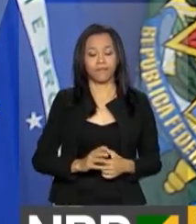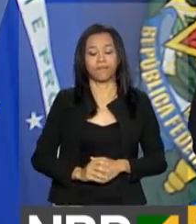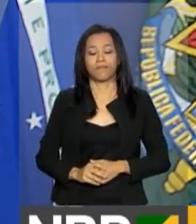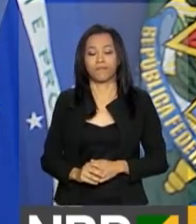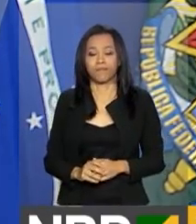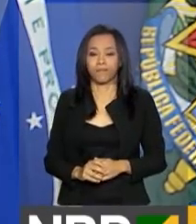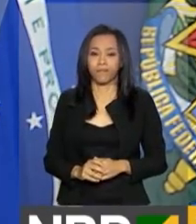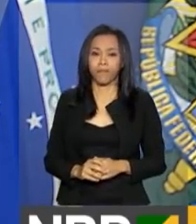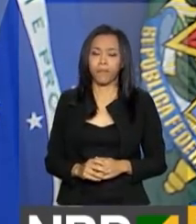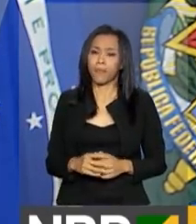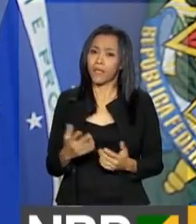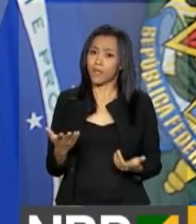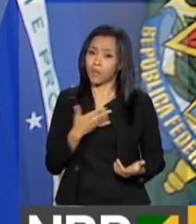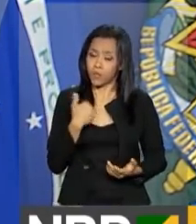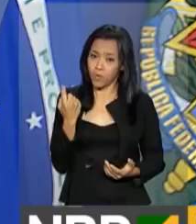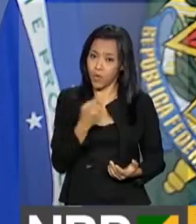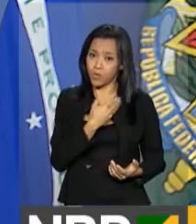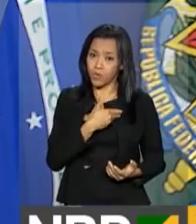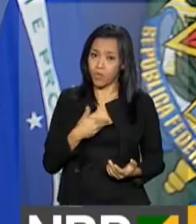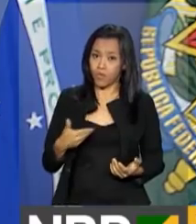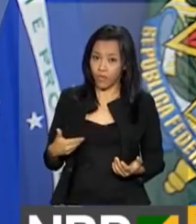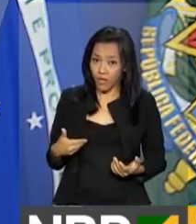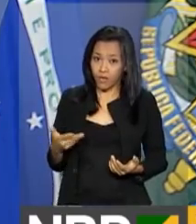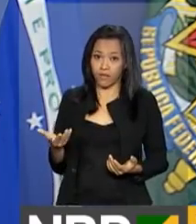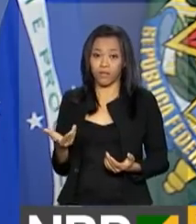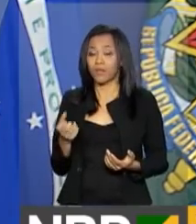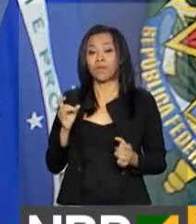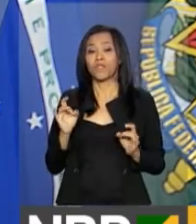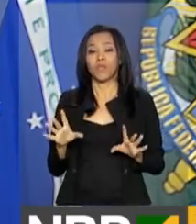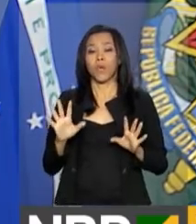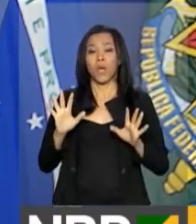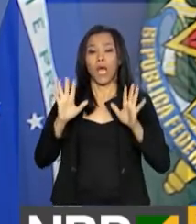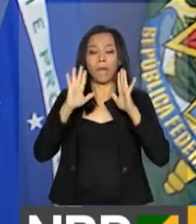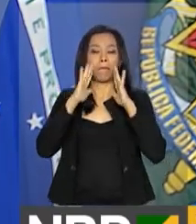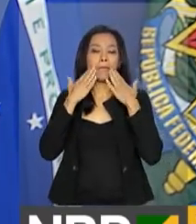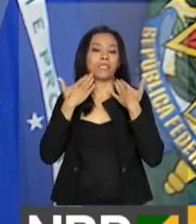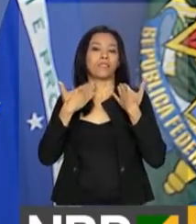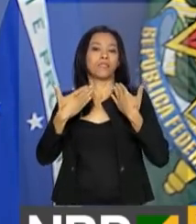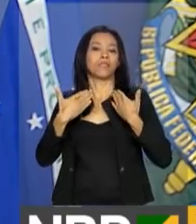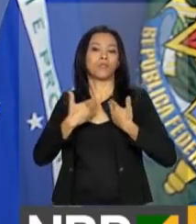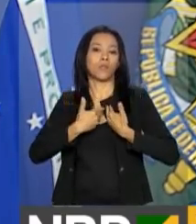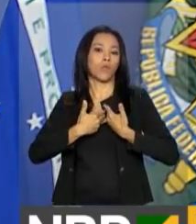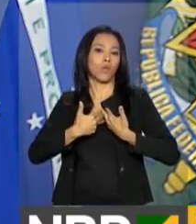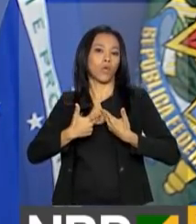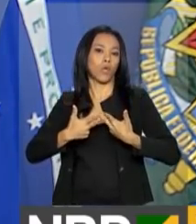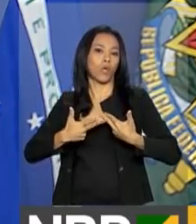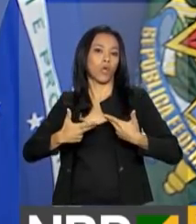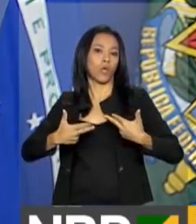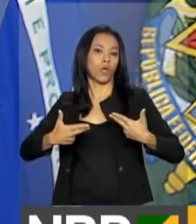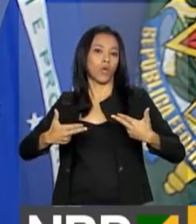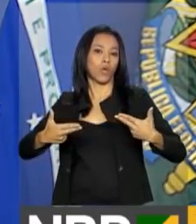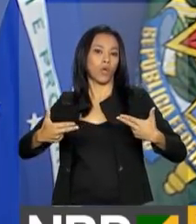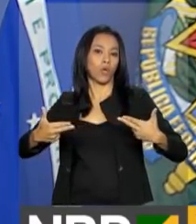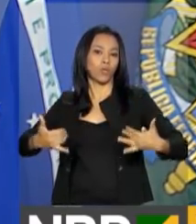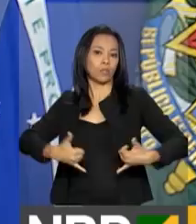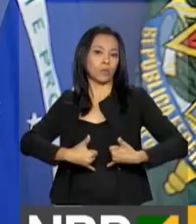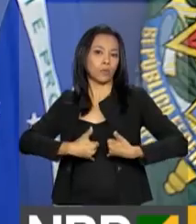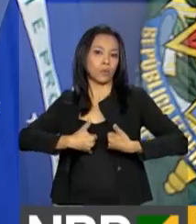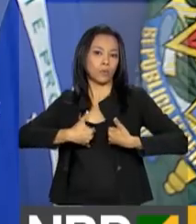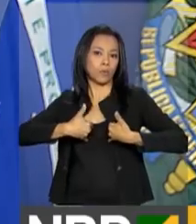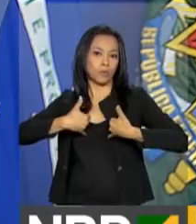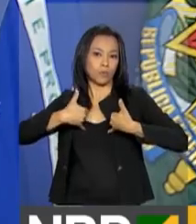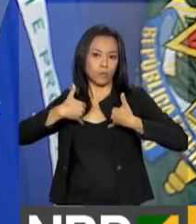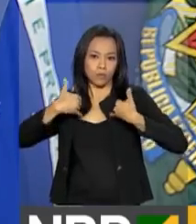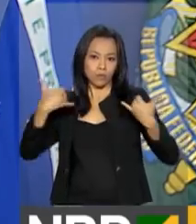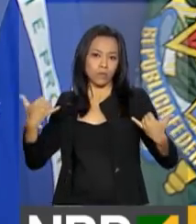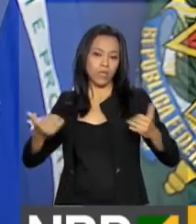além do mais o governo jamais se comporta como um carro alegórico que não fica simplesmente querendo aparecer e tetra